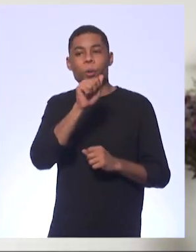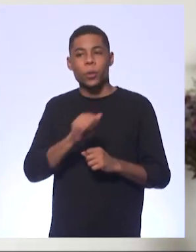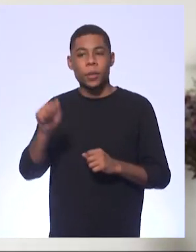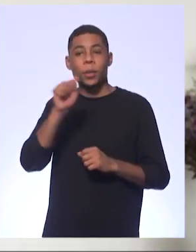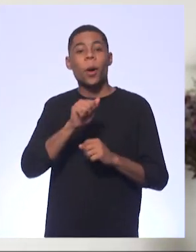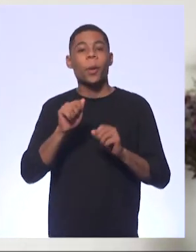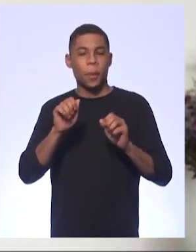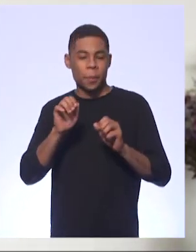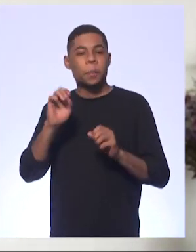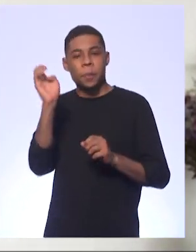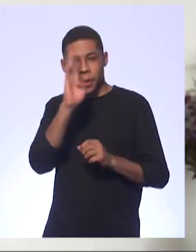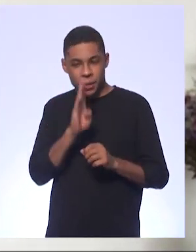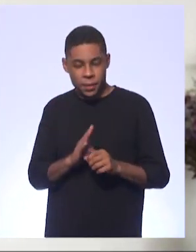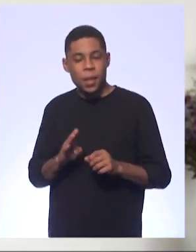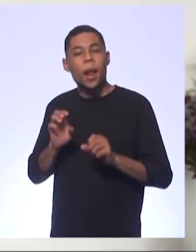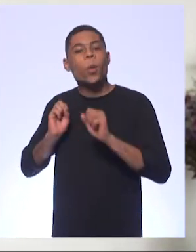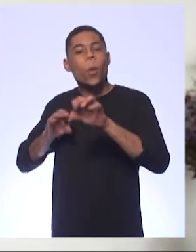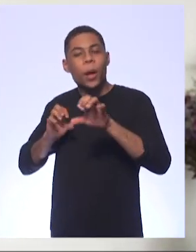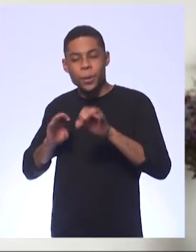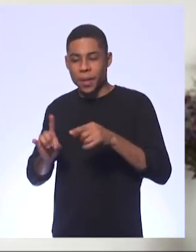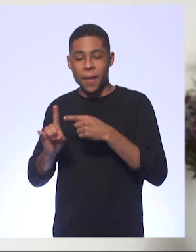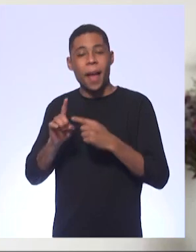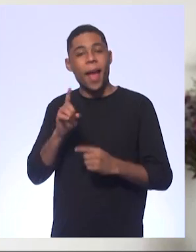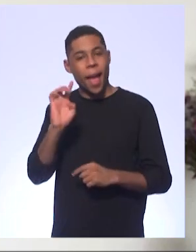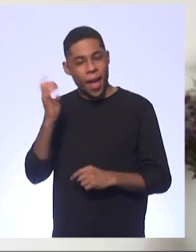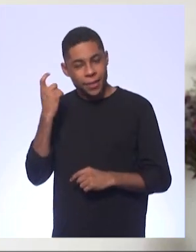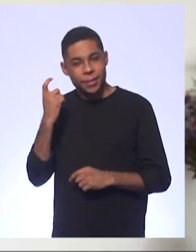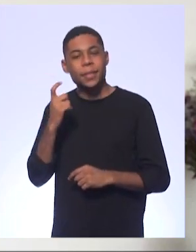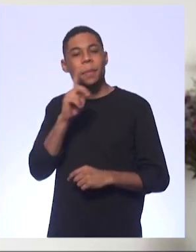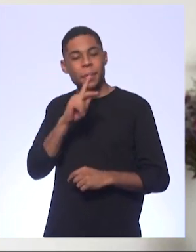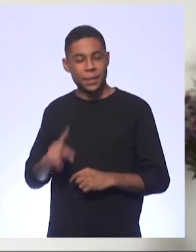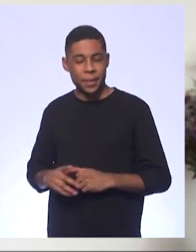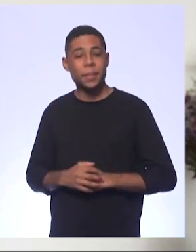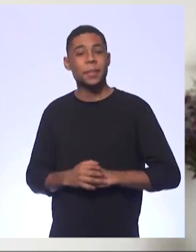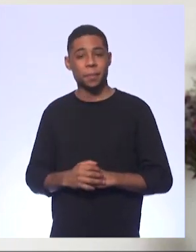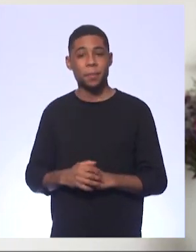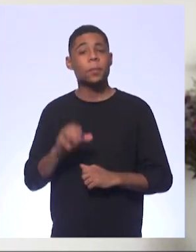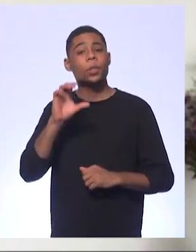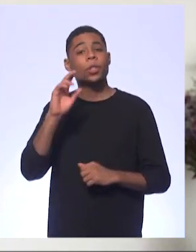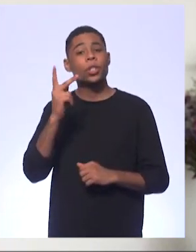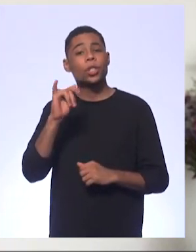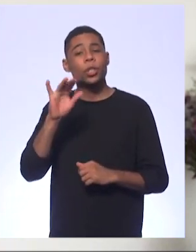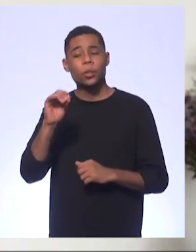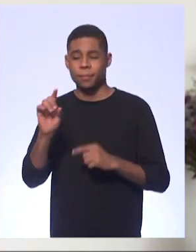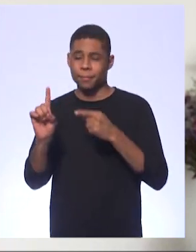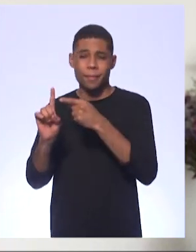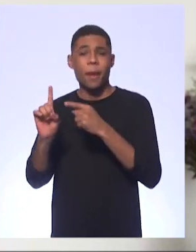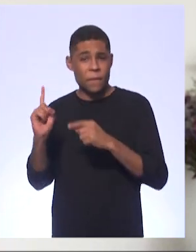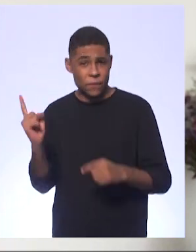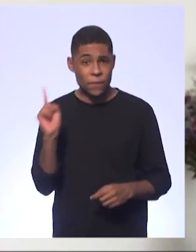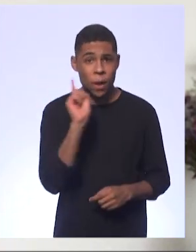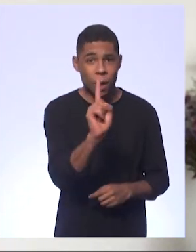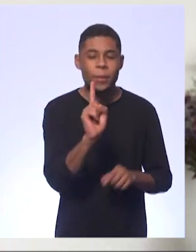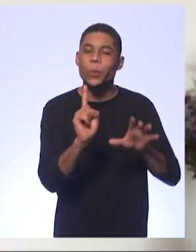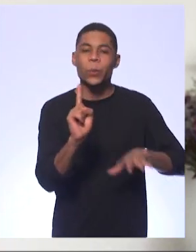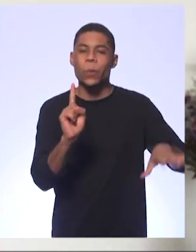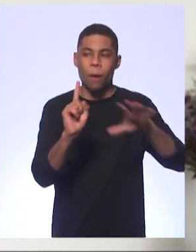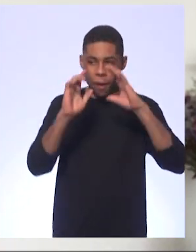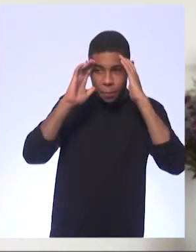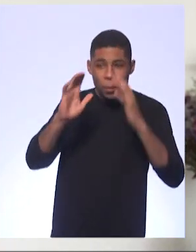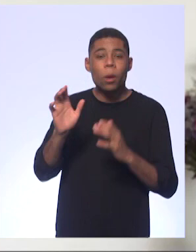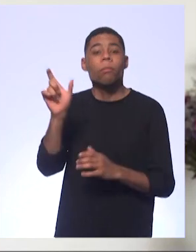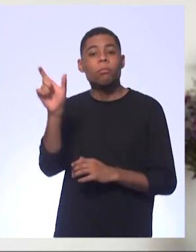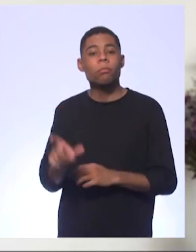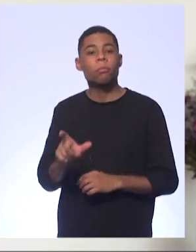de Avaliação Educacional. O Chico é daquelas pessoas respeitadas por onde vai, como professor,